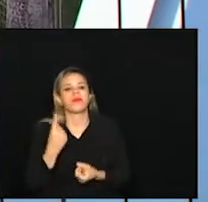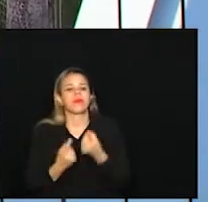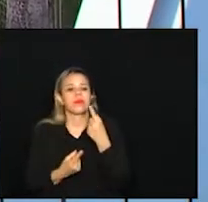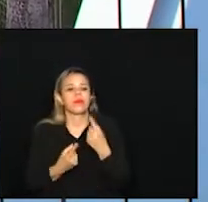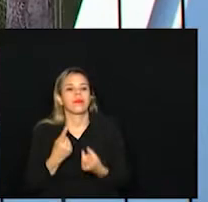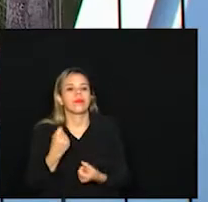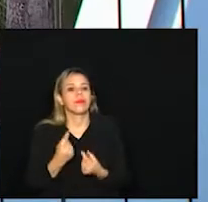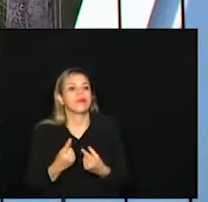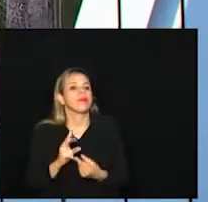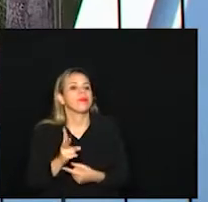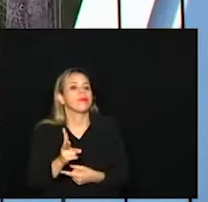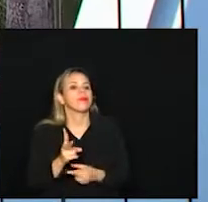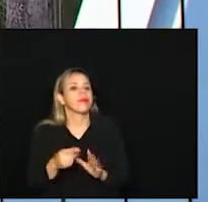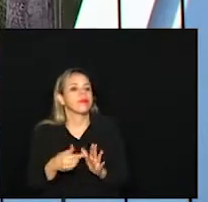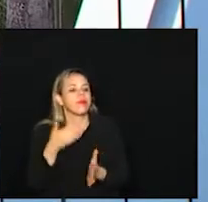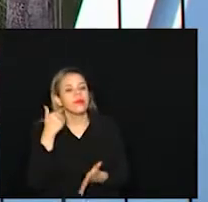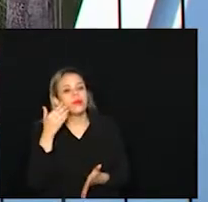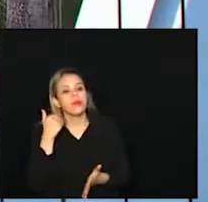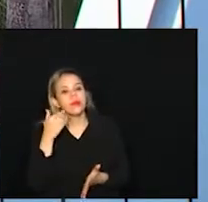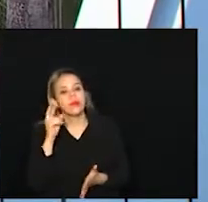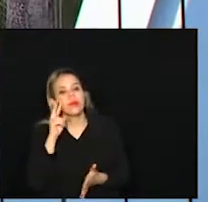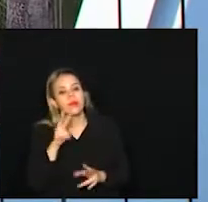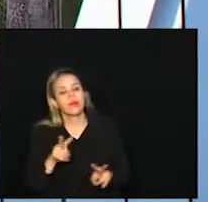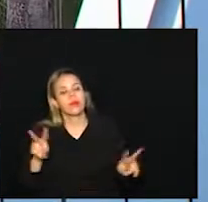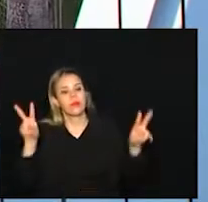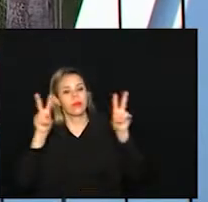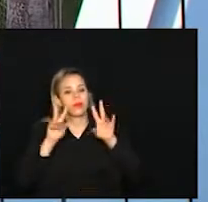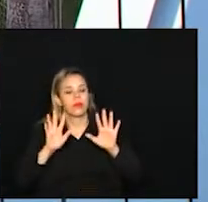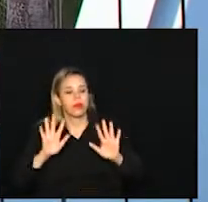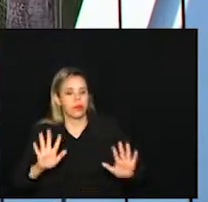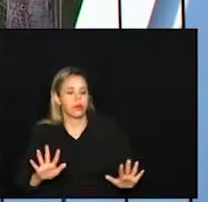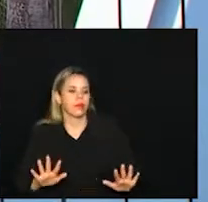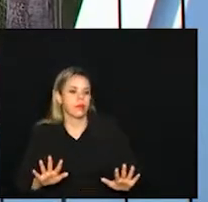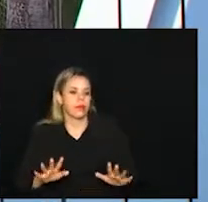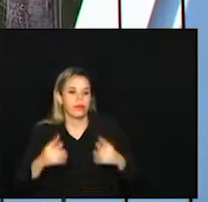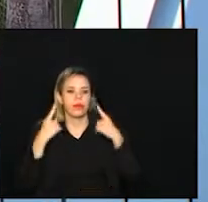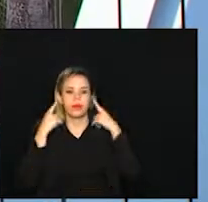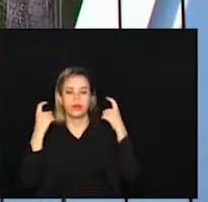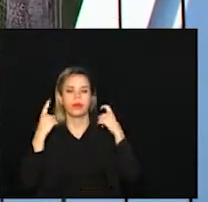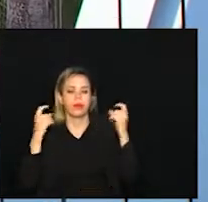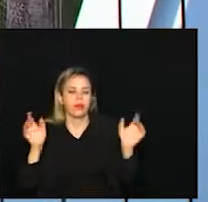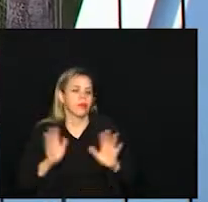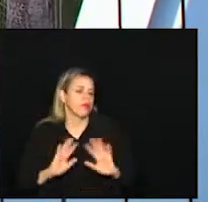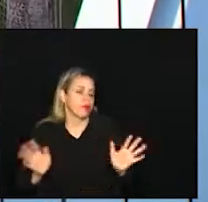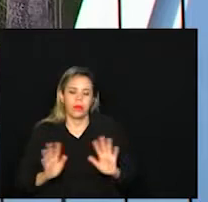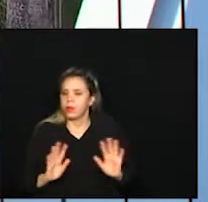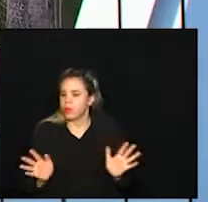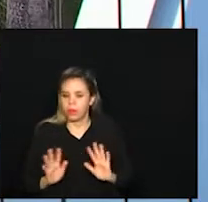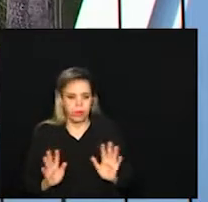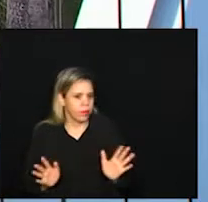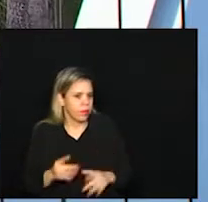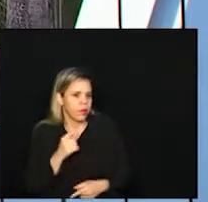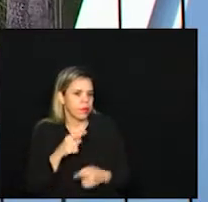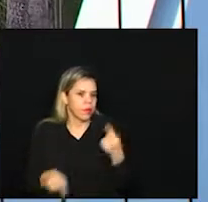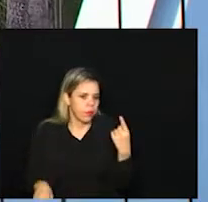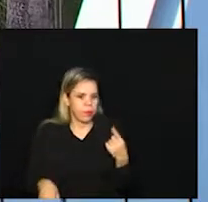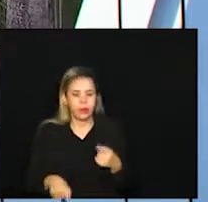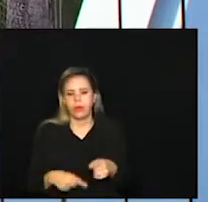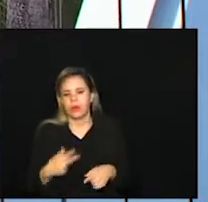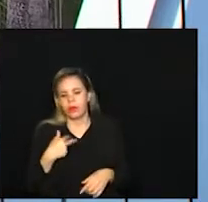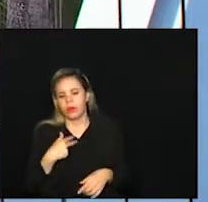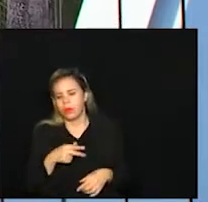artifícios que nós apreciamos pelo seu visual mas que o estampido a explosão é